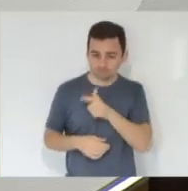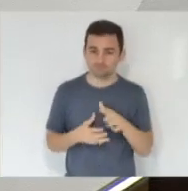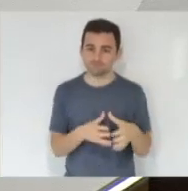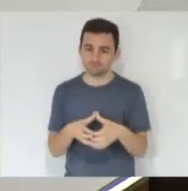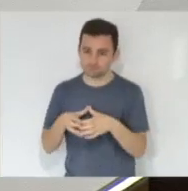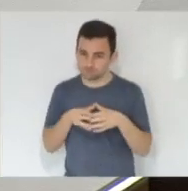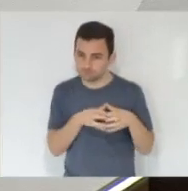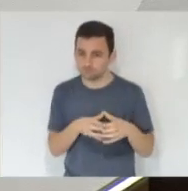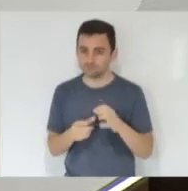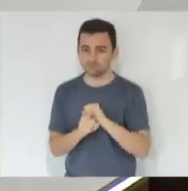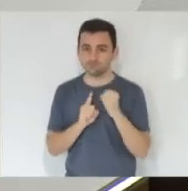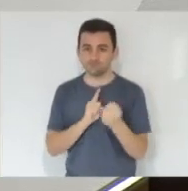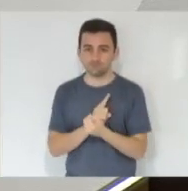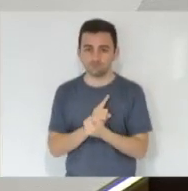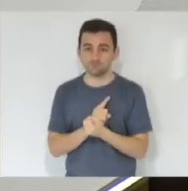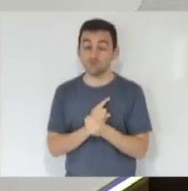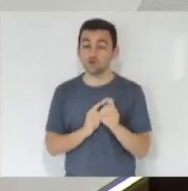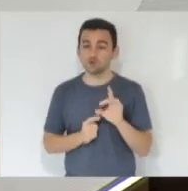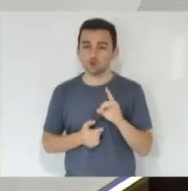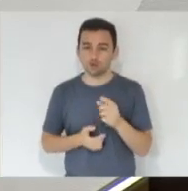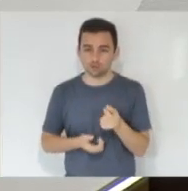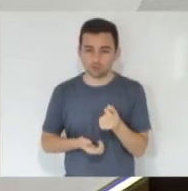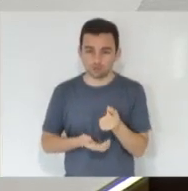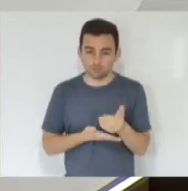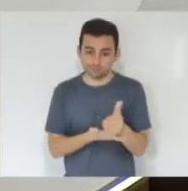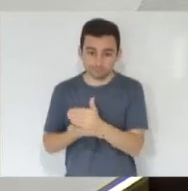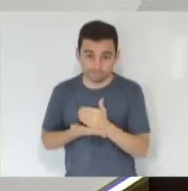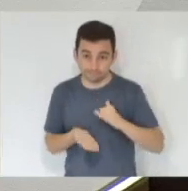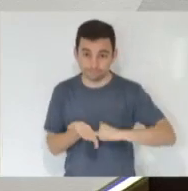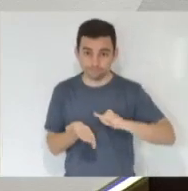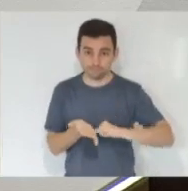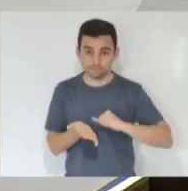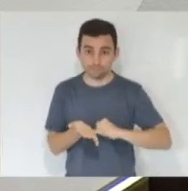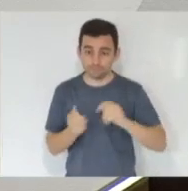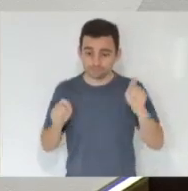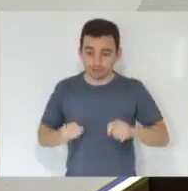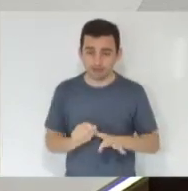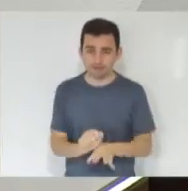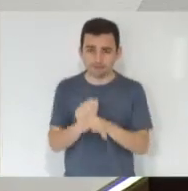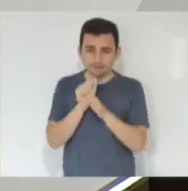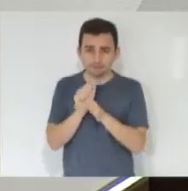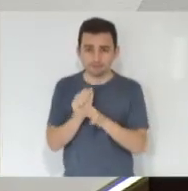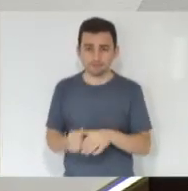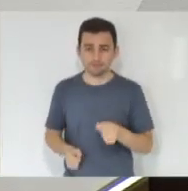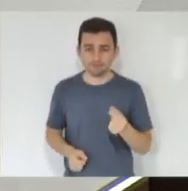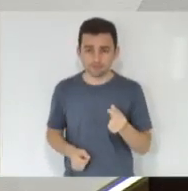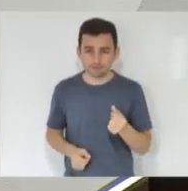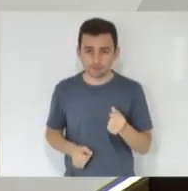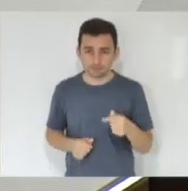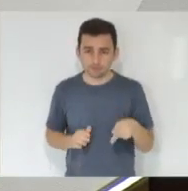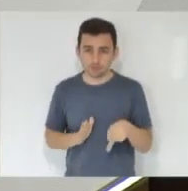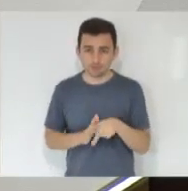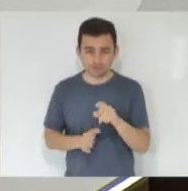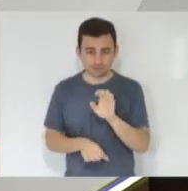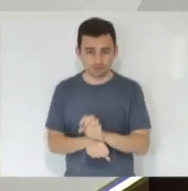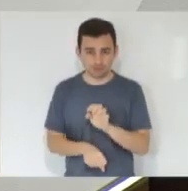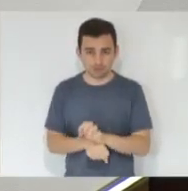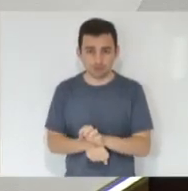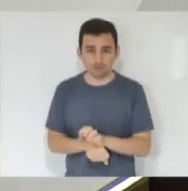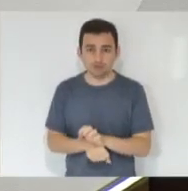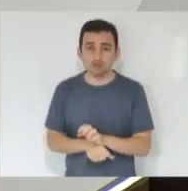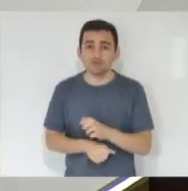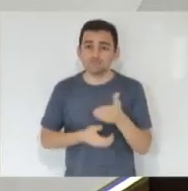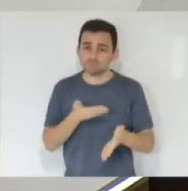sociedade. Só o recolhimento de tributos pode garantir recursos para o Estado e que esse atenda ao público